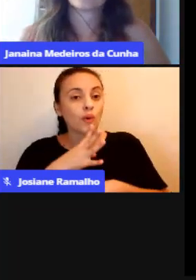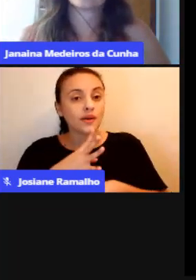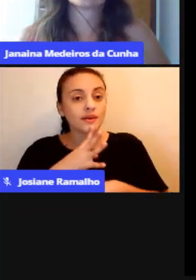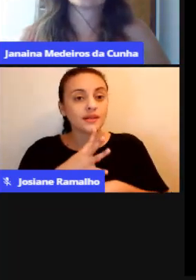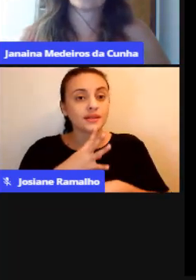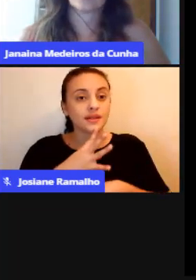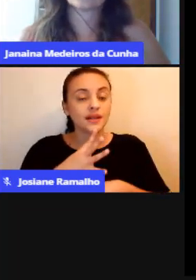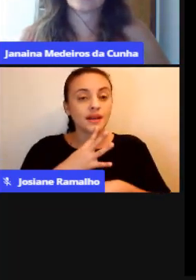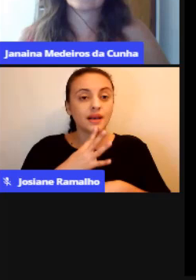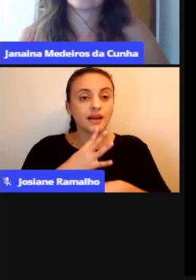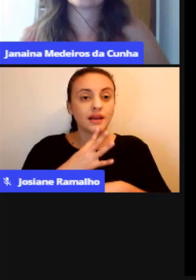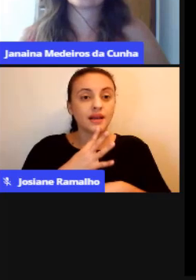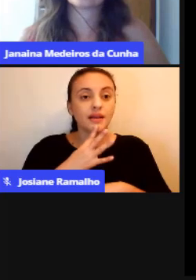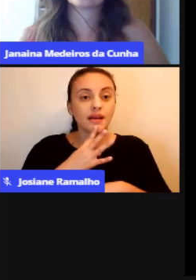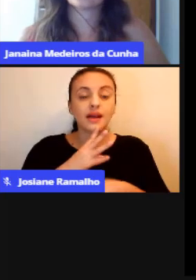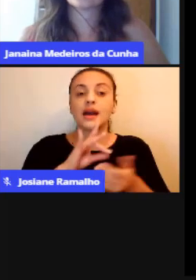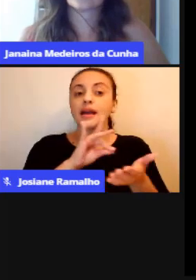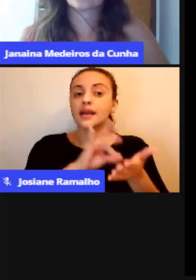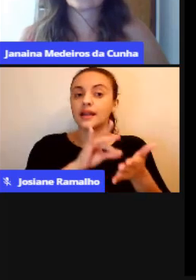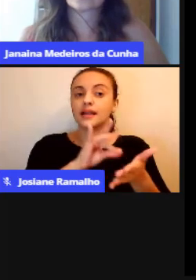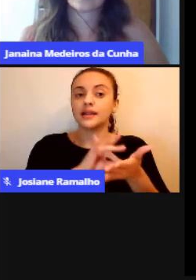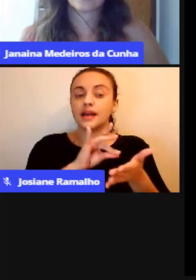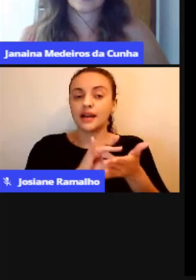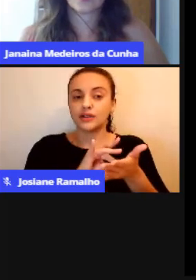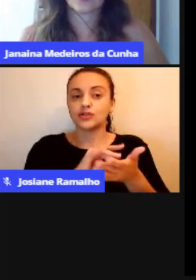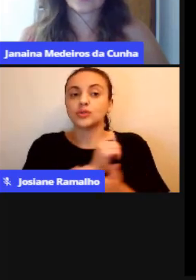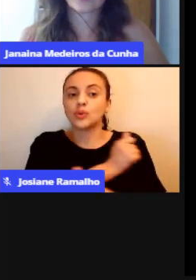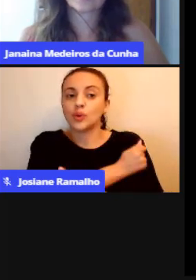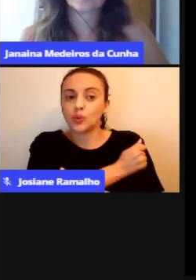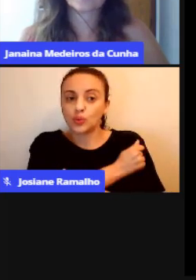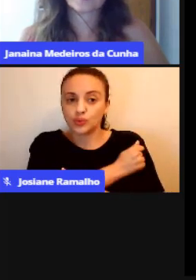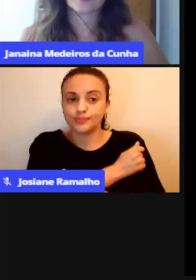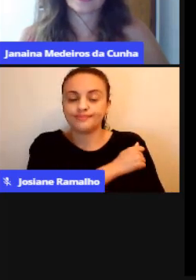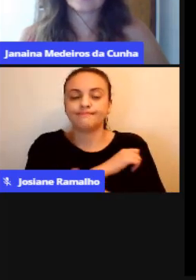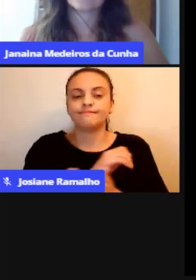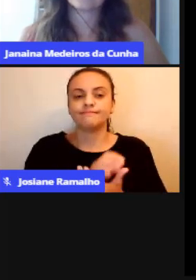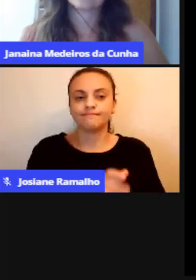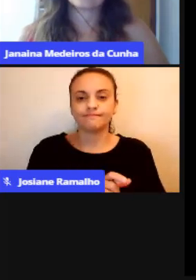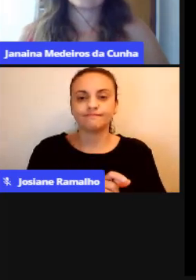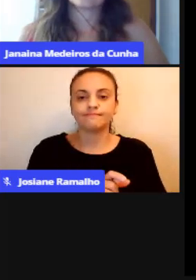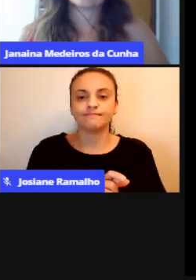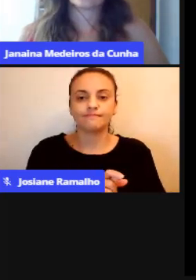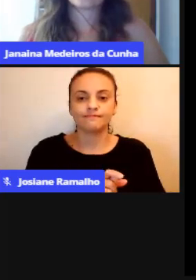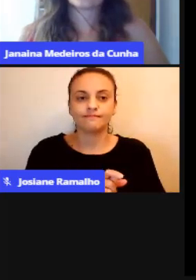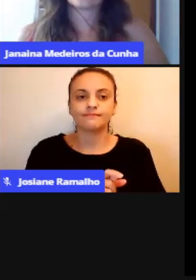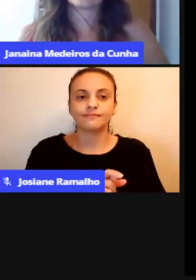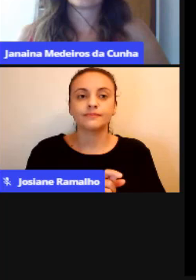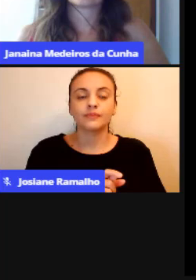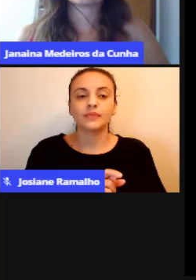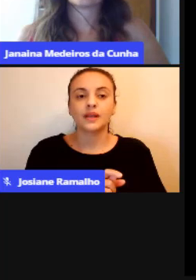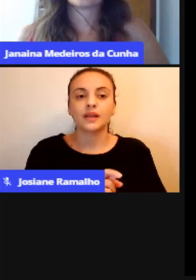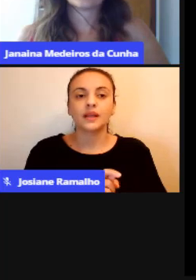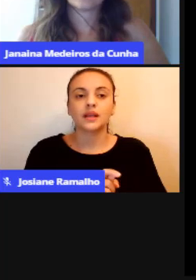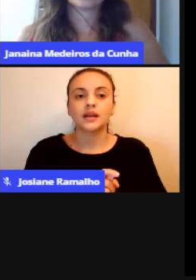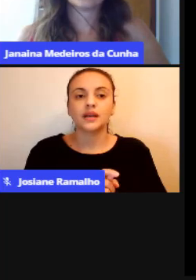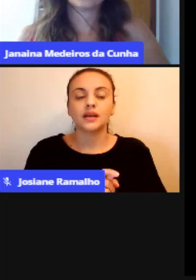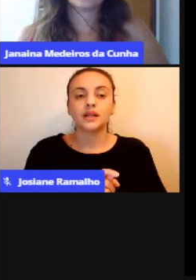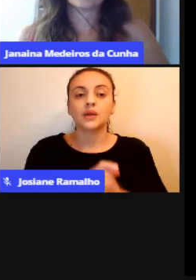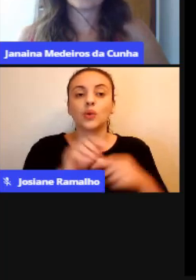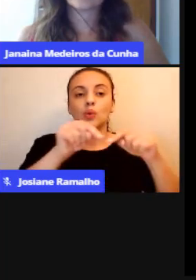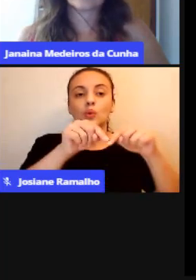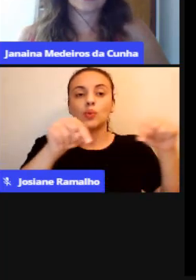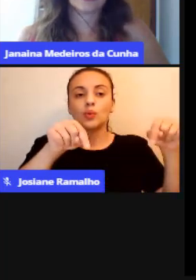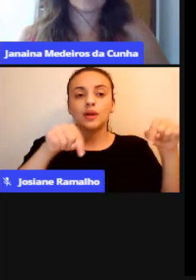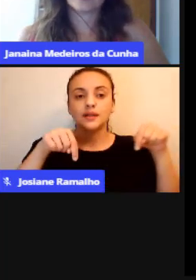a nossa realidade e os nossos alunos, né? Então, numa sala